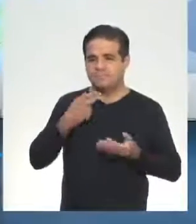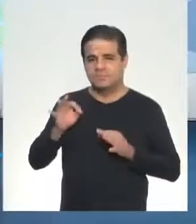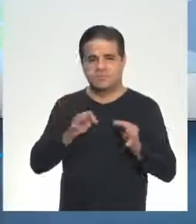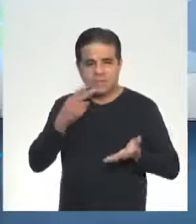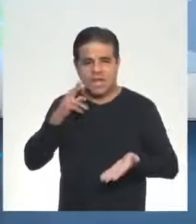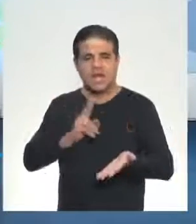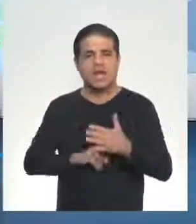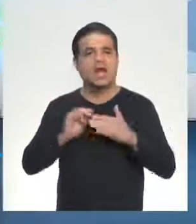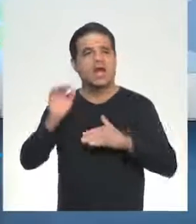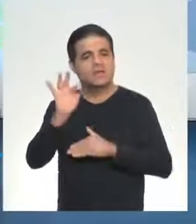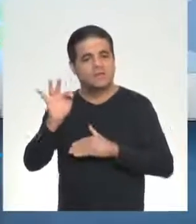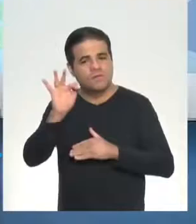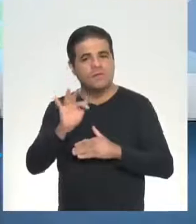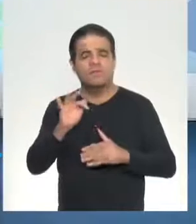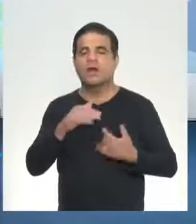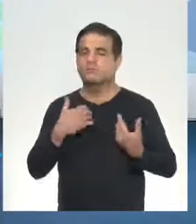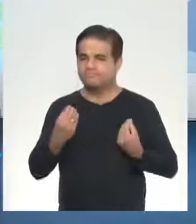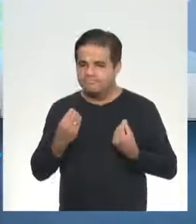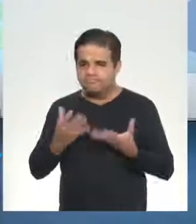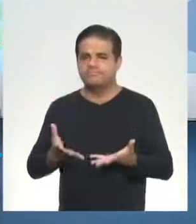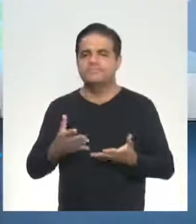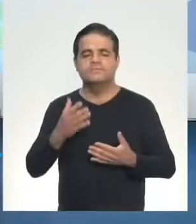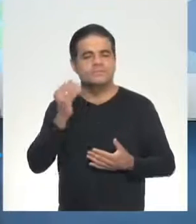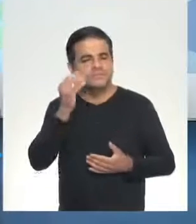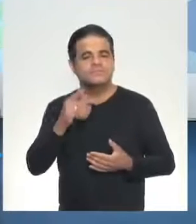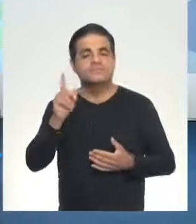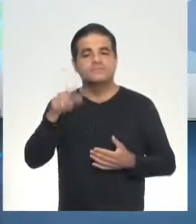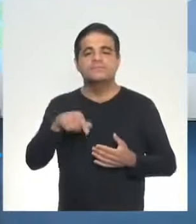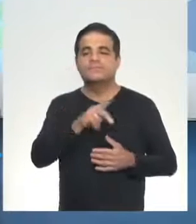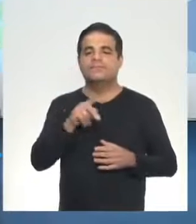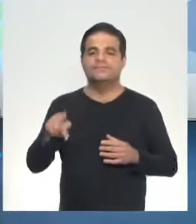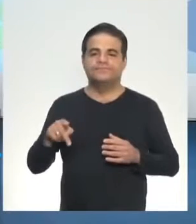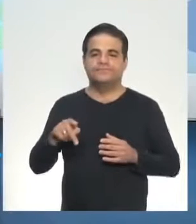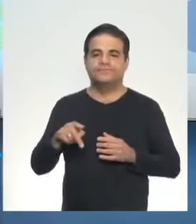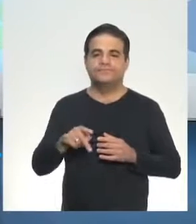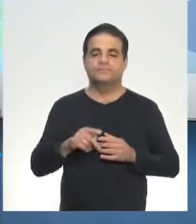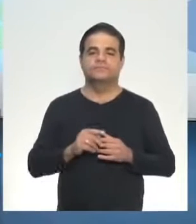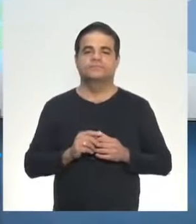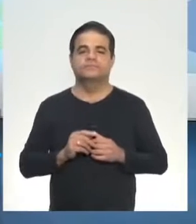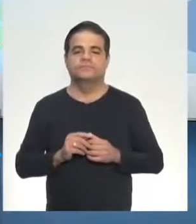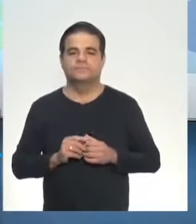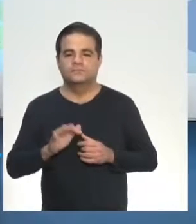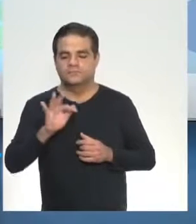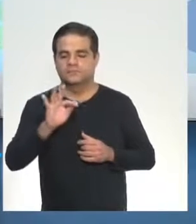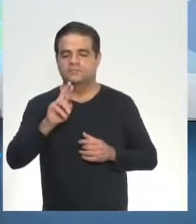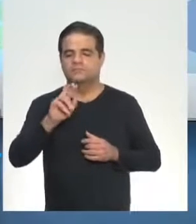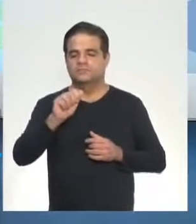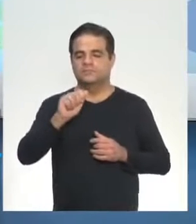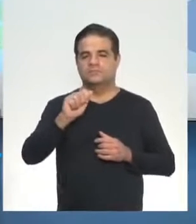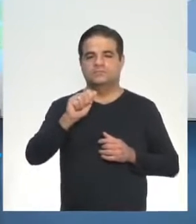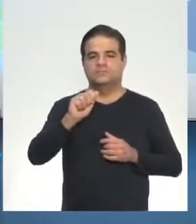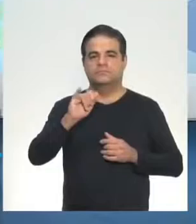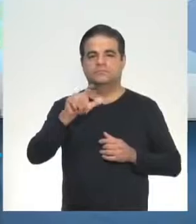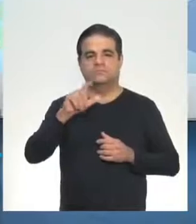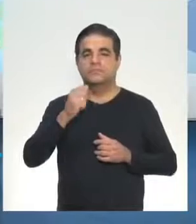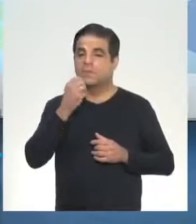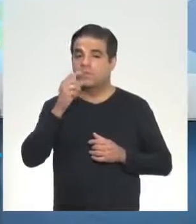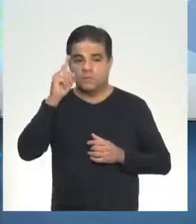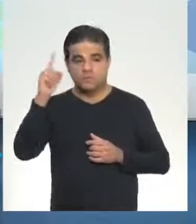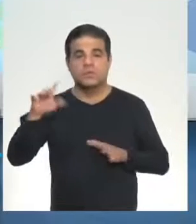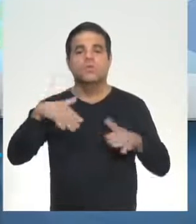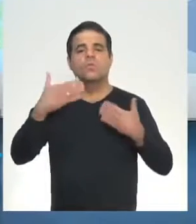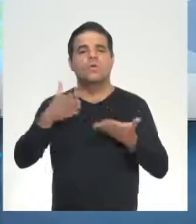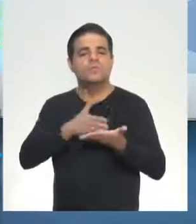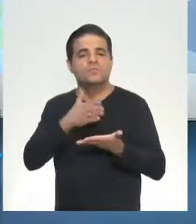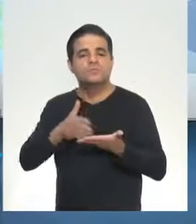Deixou as emoções falarem mais alto, né? A Pro Fraila colocou, bom dia, qual